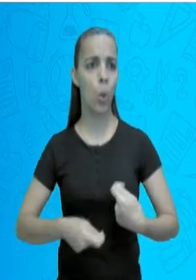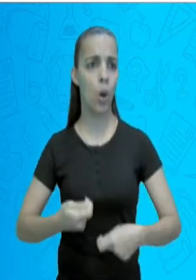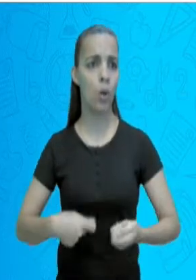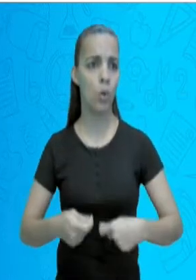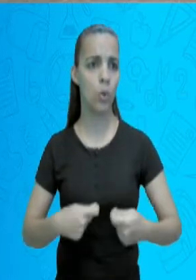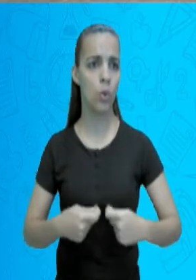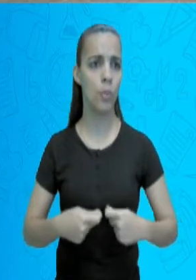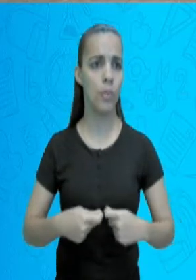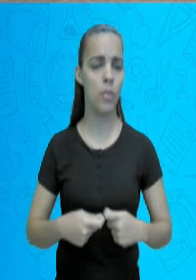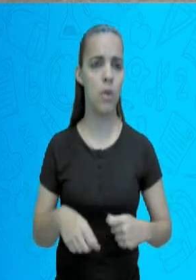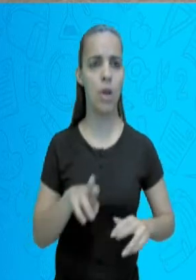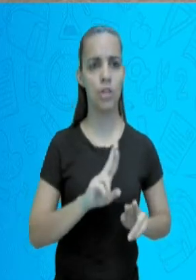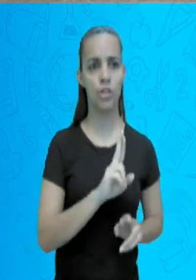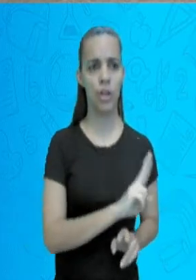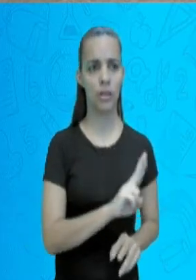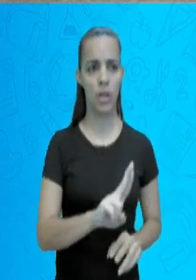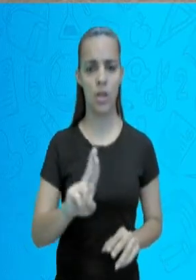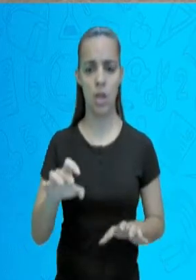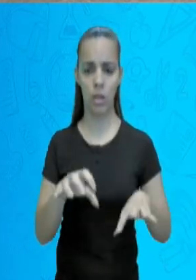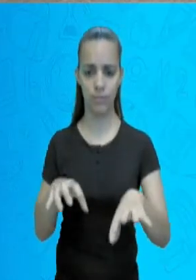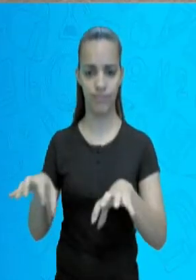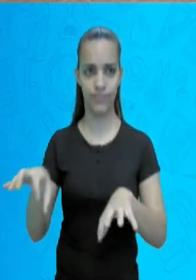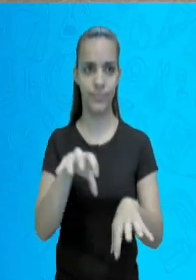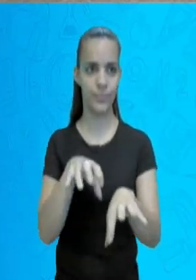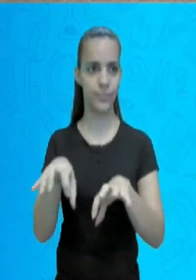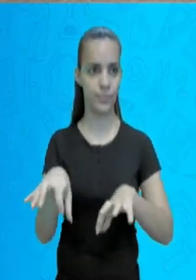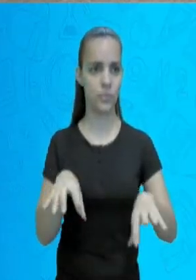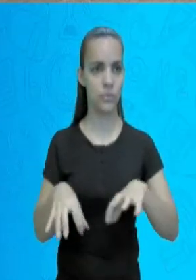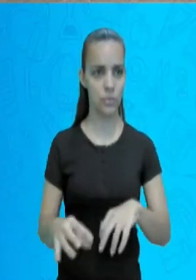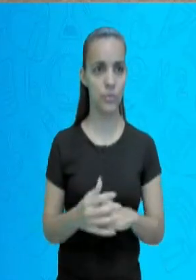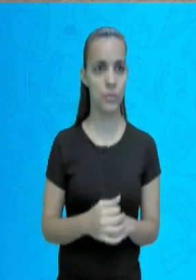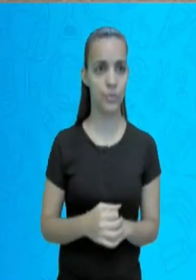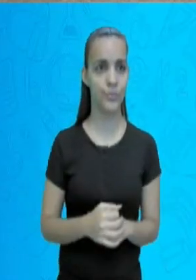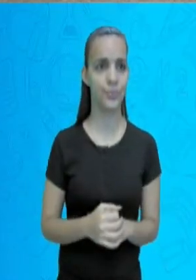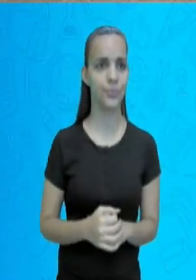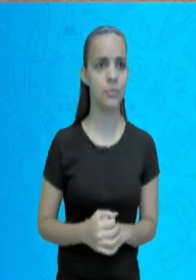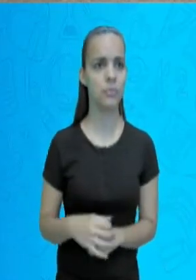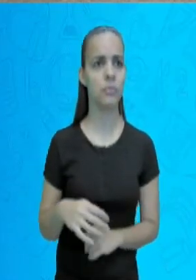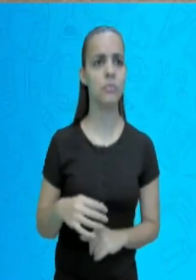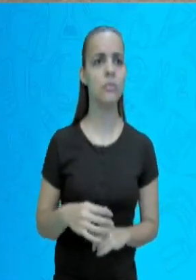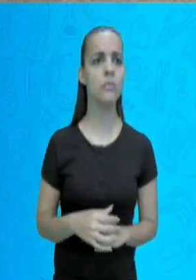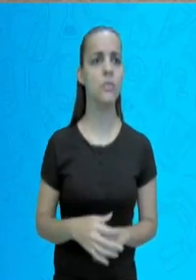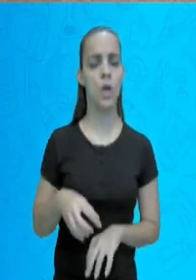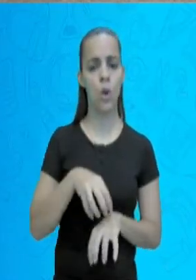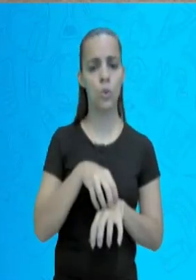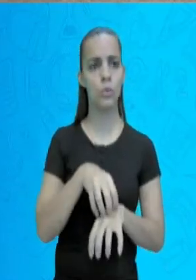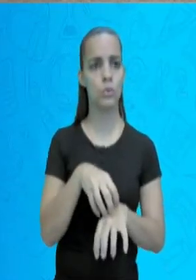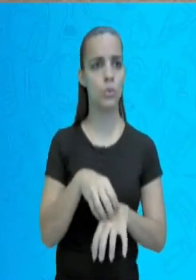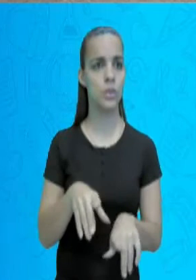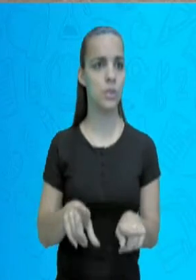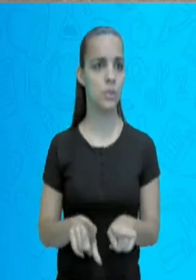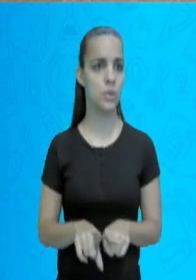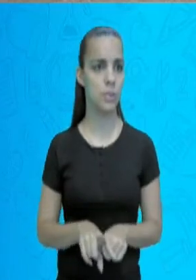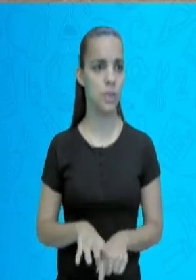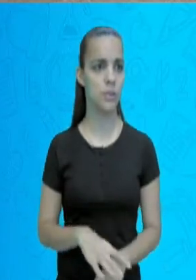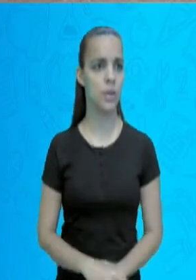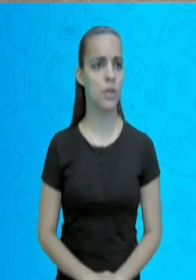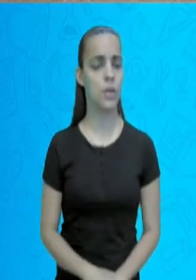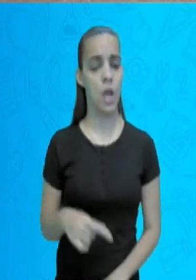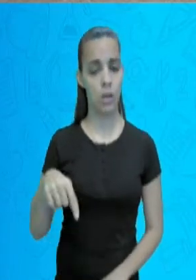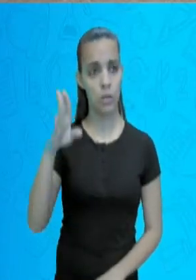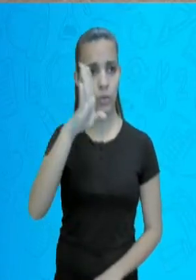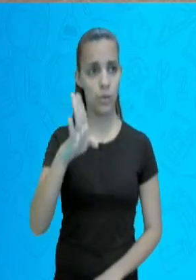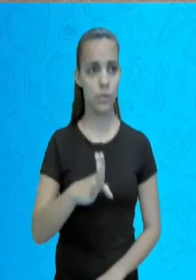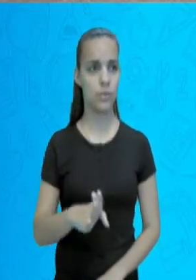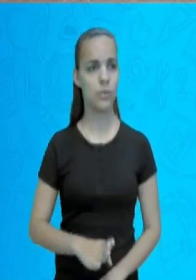na navegação, é para levar e trazer mercadorias. Foi aquilo que eu falei para vocês. No Brasil,